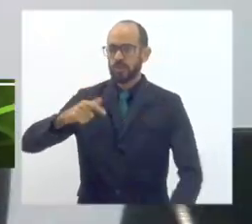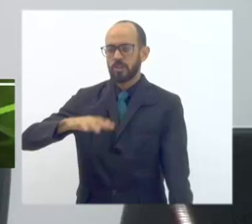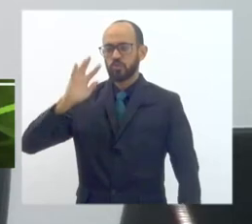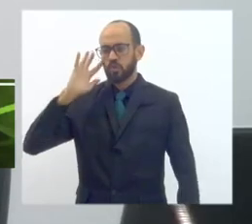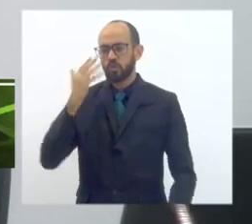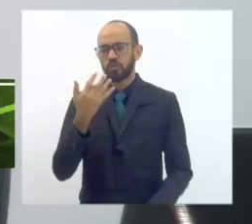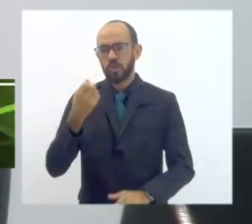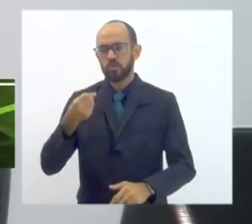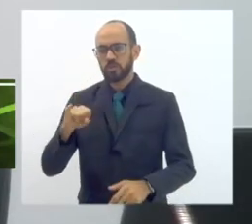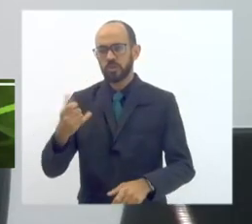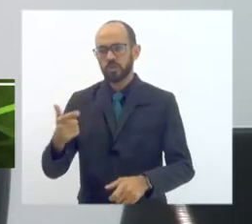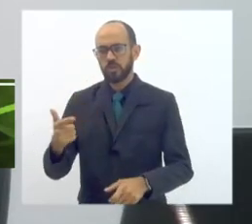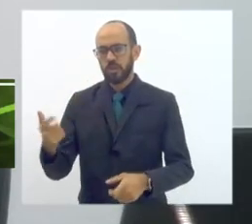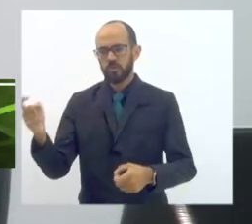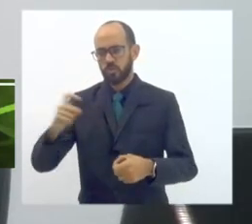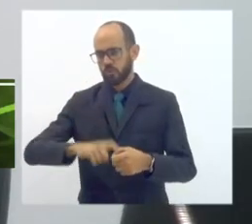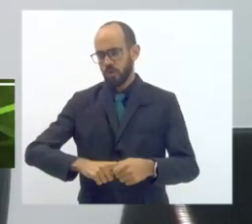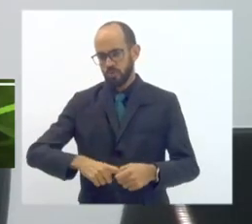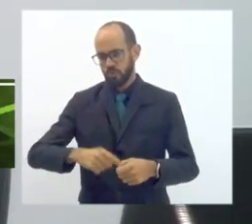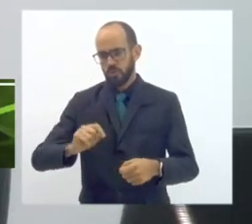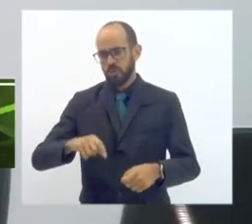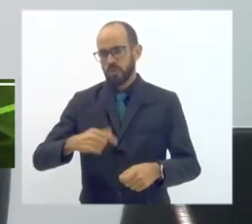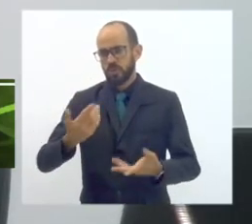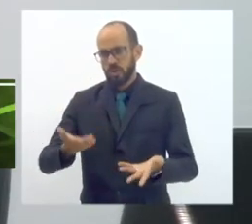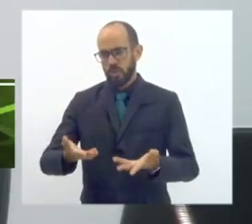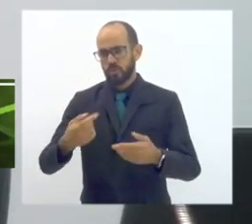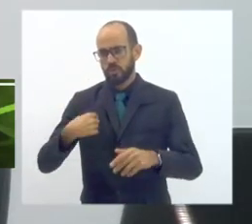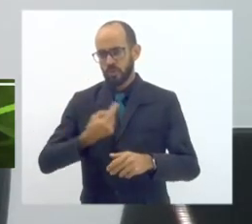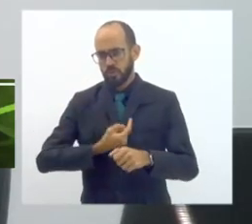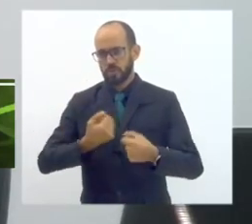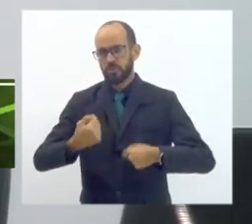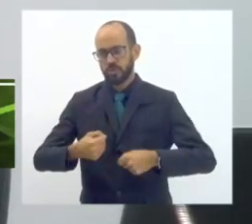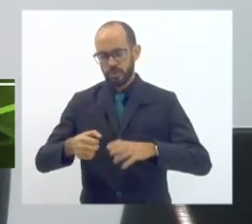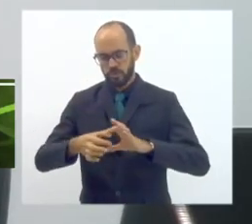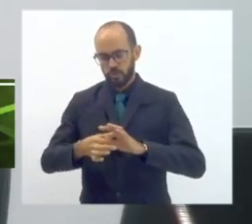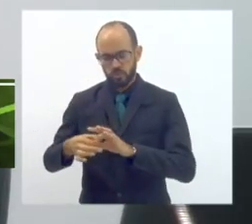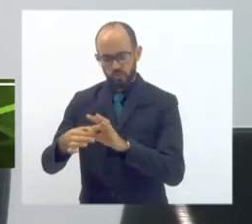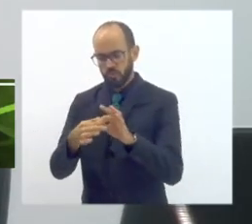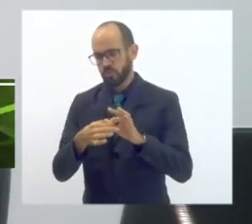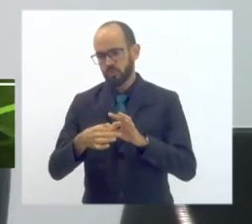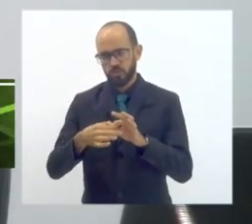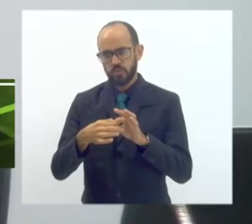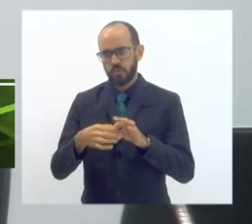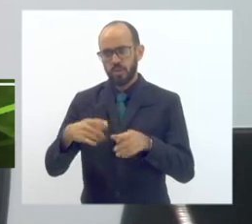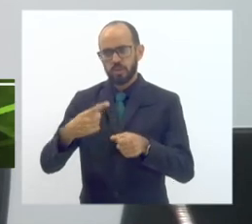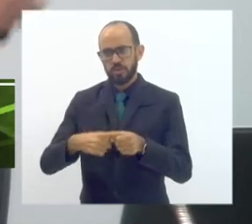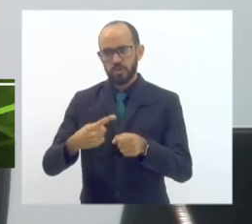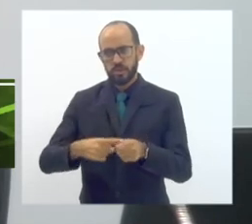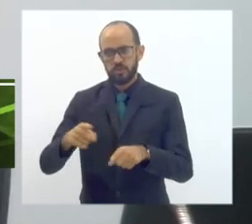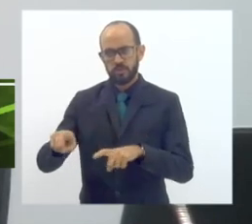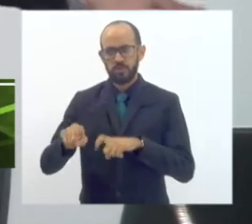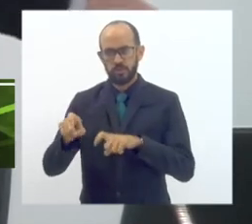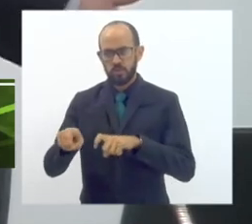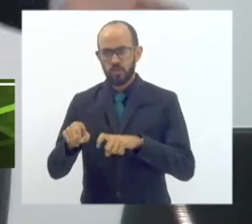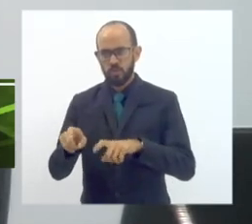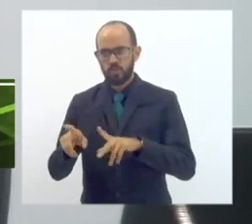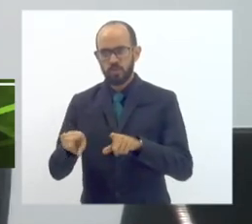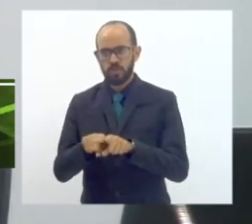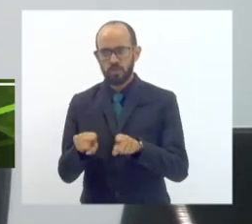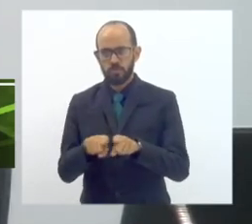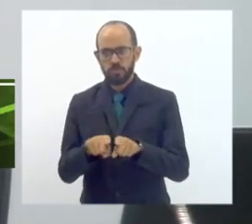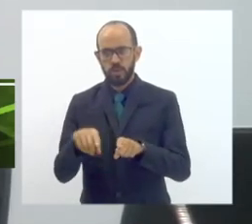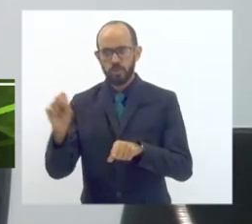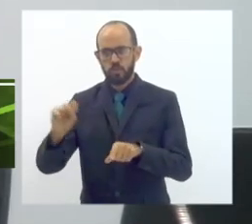consórcios. E se eu vejo isso aí, nós temos que ceder, temos que se unir à nossa cidade lá do interior, uma cidade também lá do